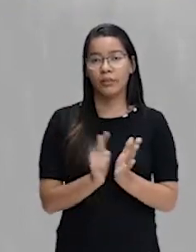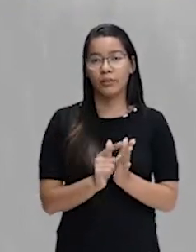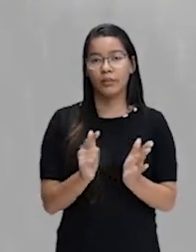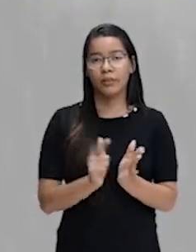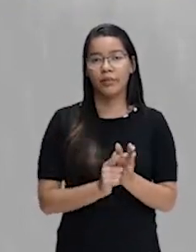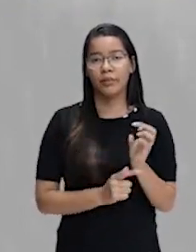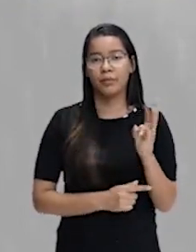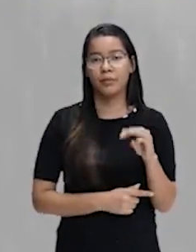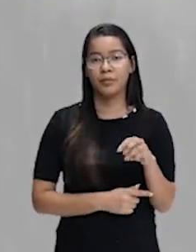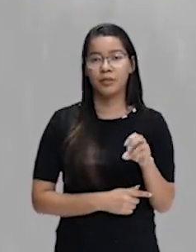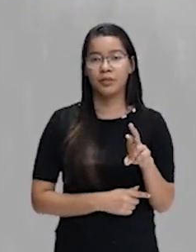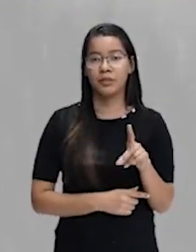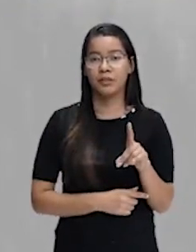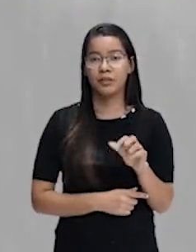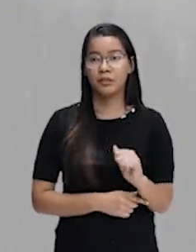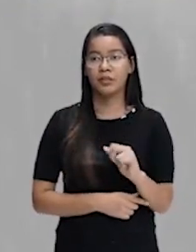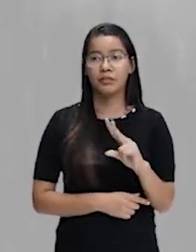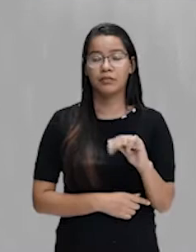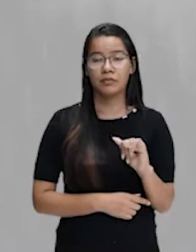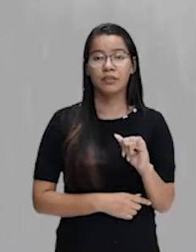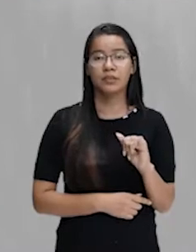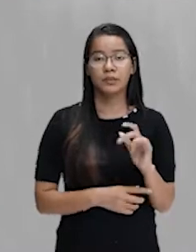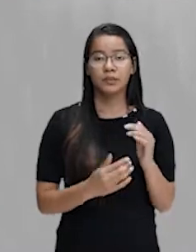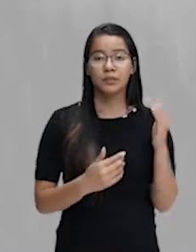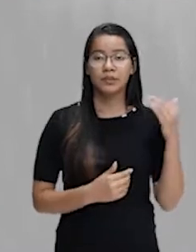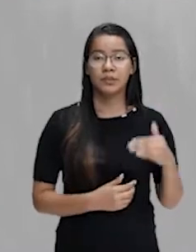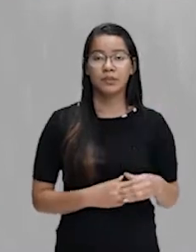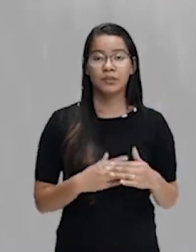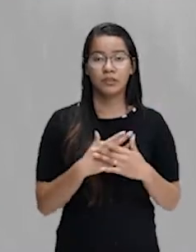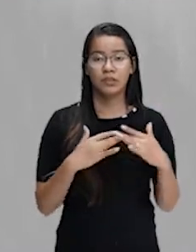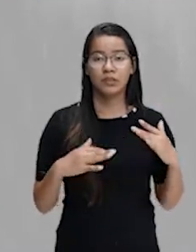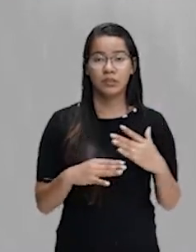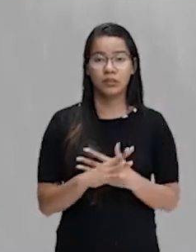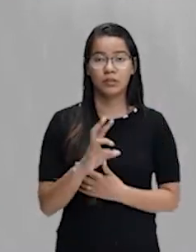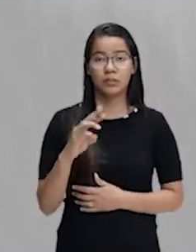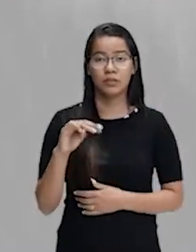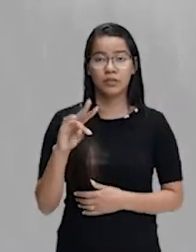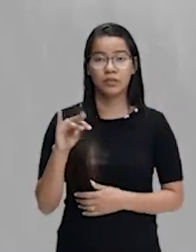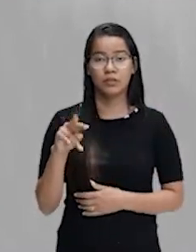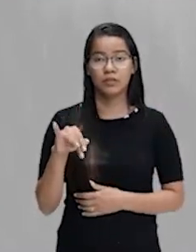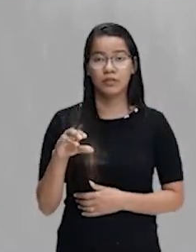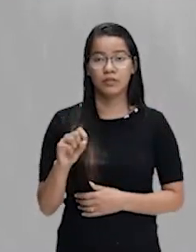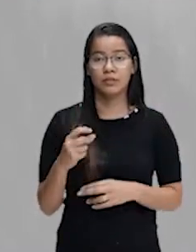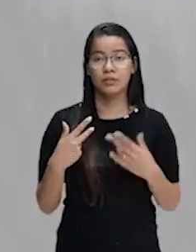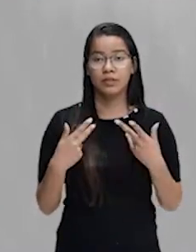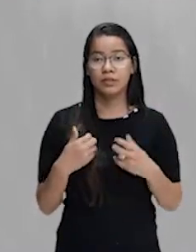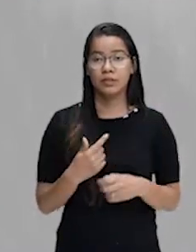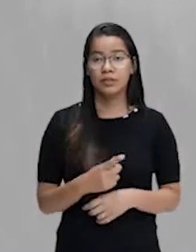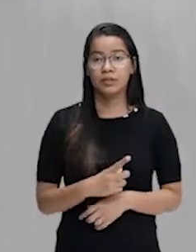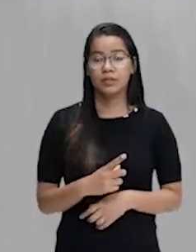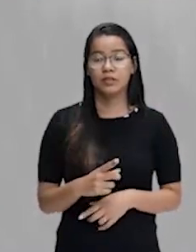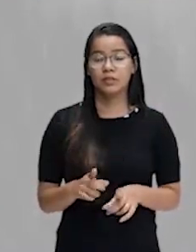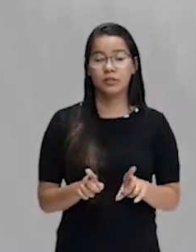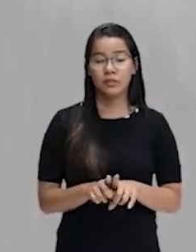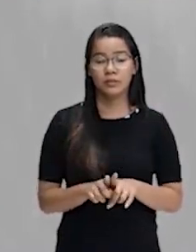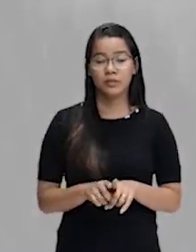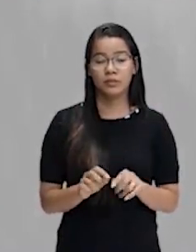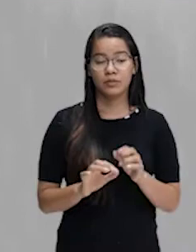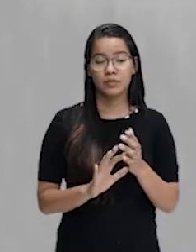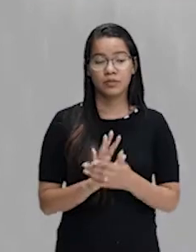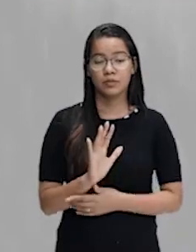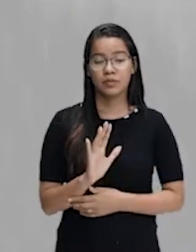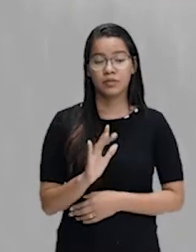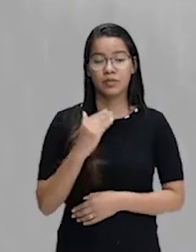papel moeda vai estar presente dentro dessas cidades medievais. Observe que nós teremos, inclusive, o surgimento de